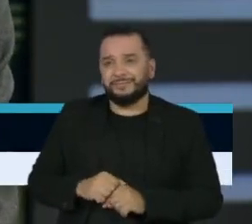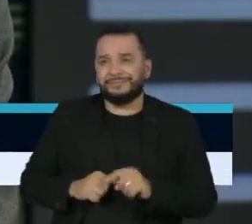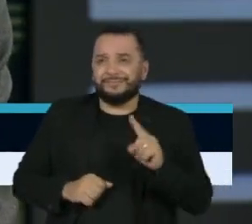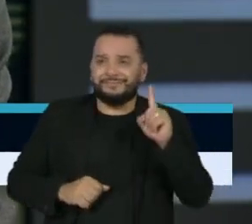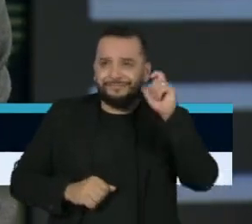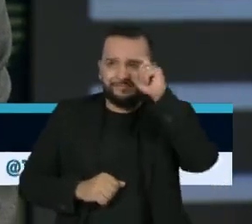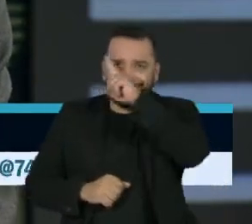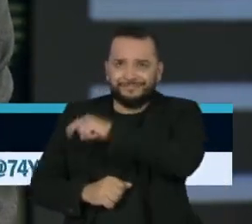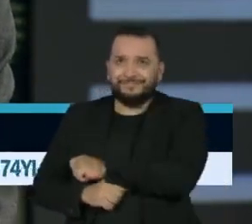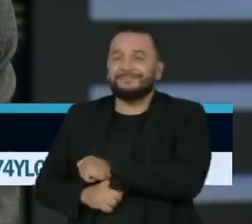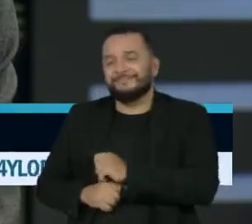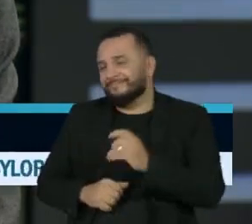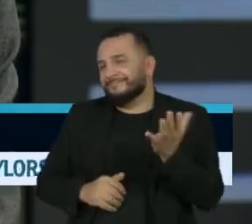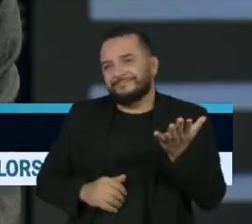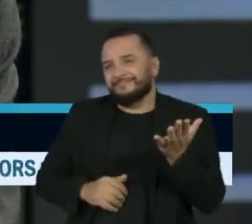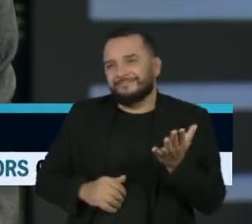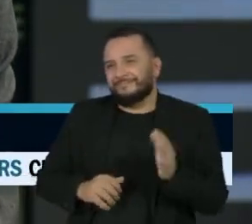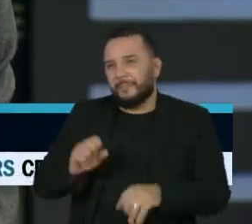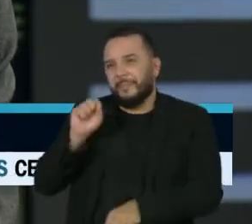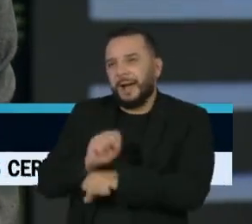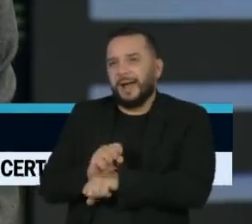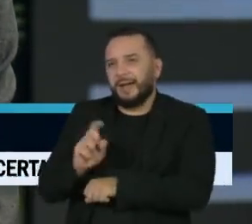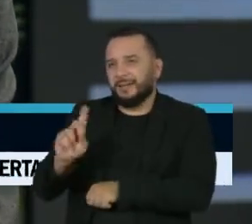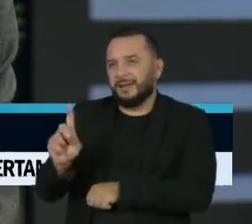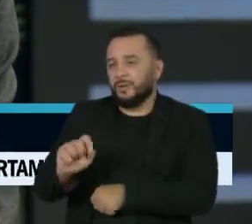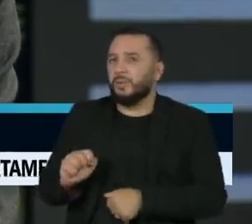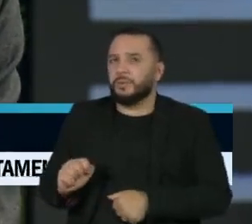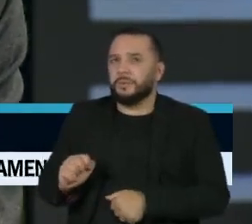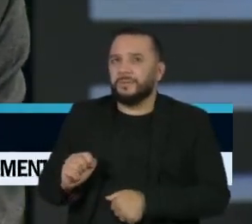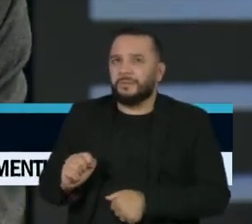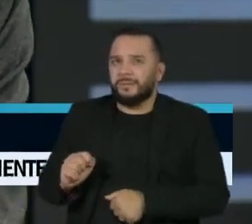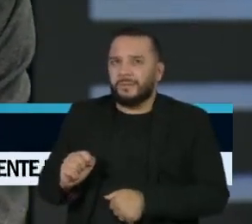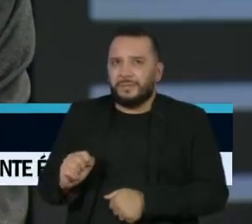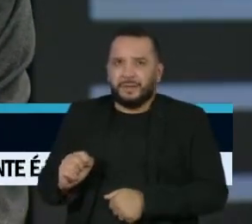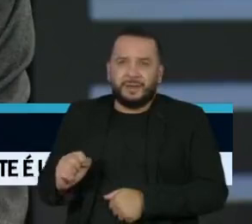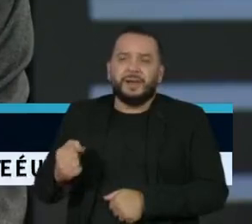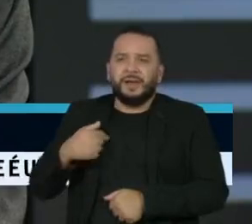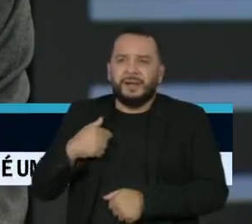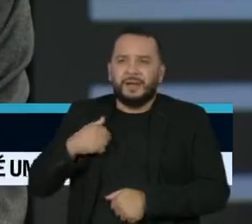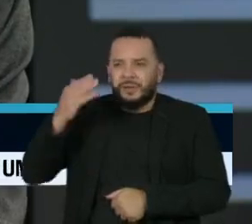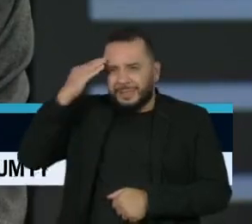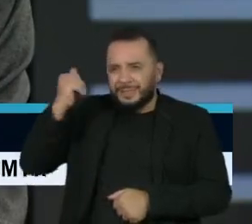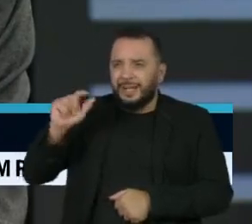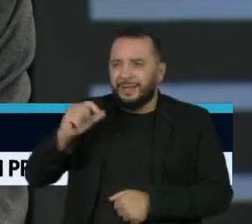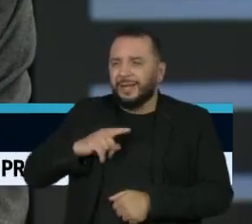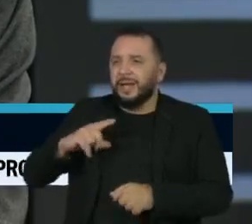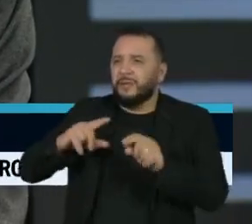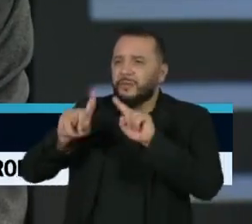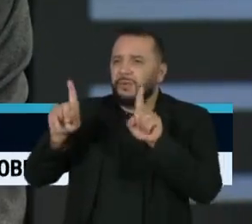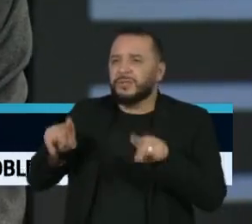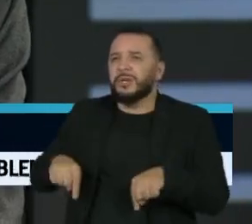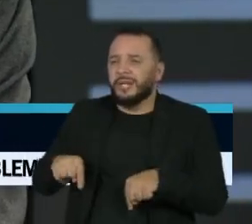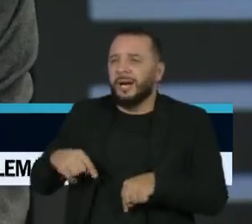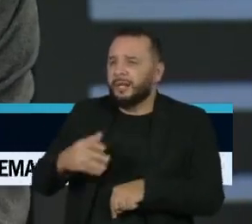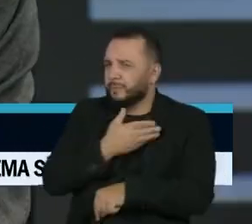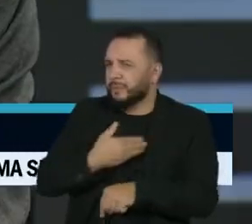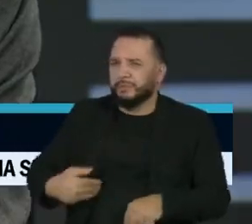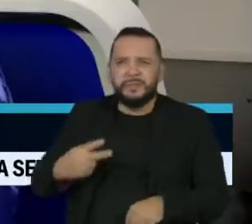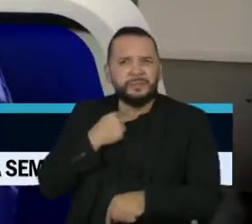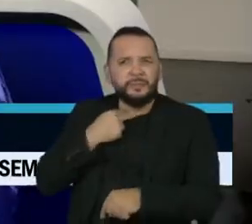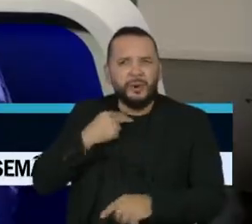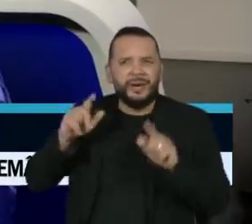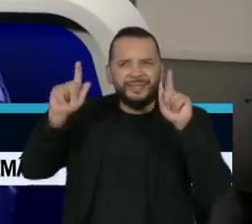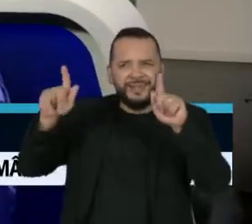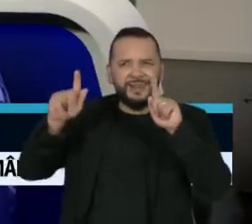vai parar por aí, né? Existe uma pressão. Aliás, até onde eu sei, servidor público não deveria poder fazer greve. Acho que tem